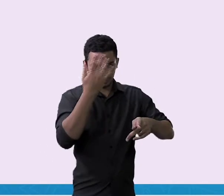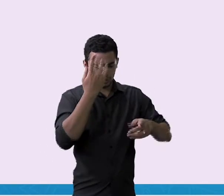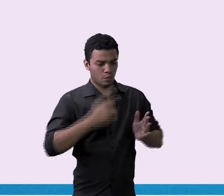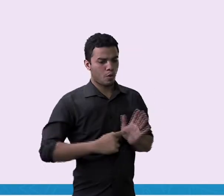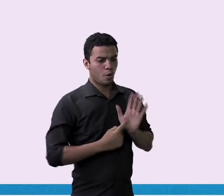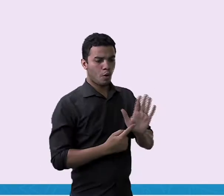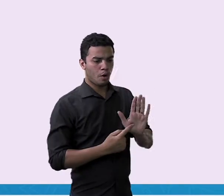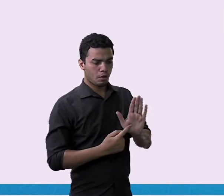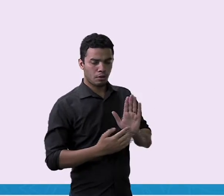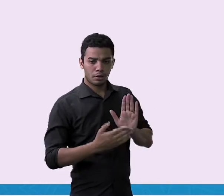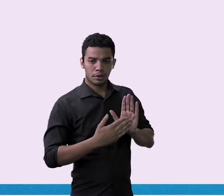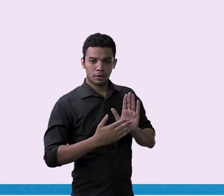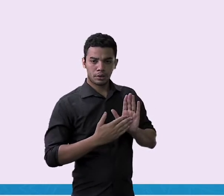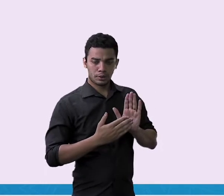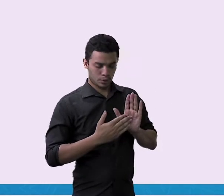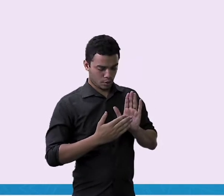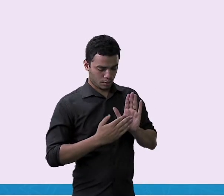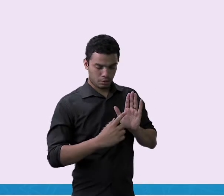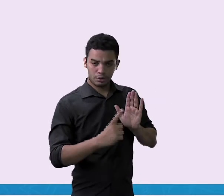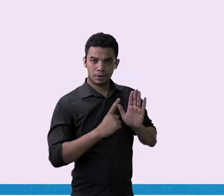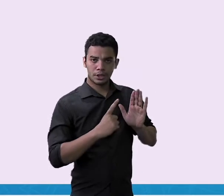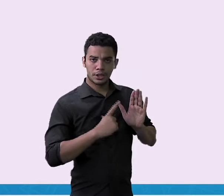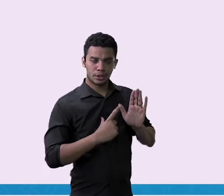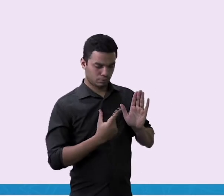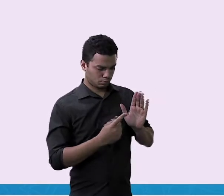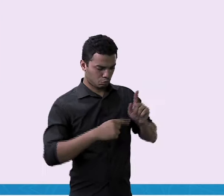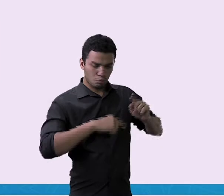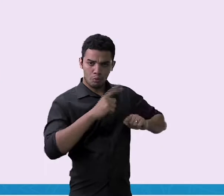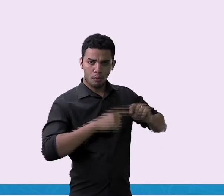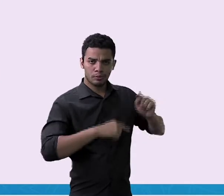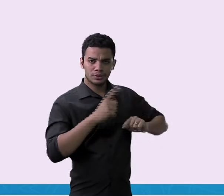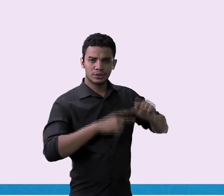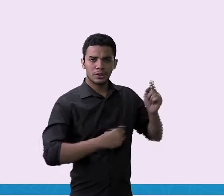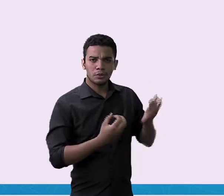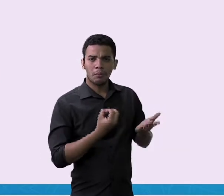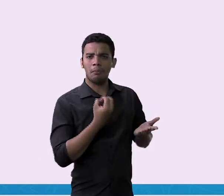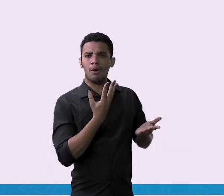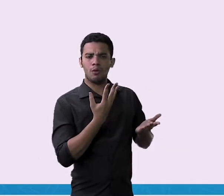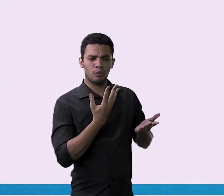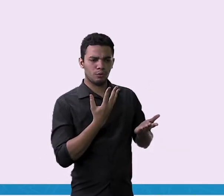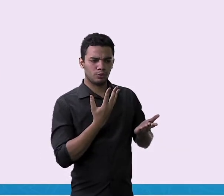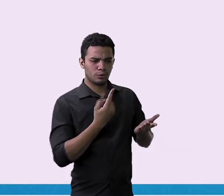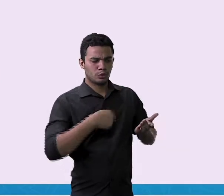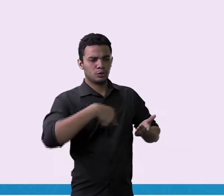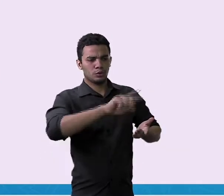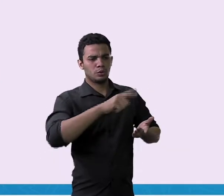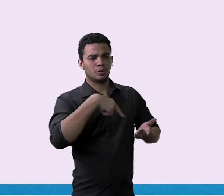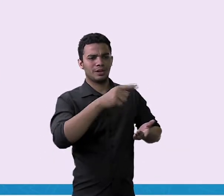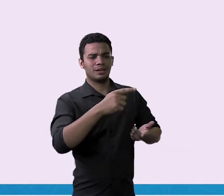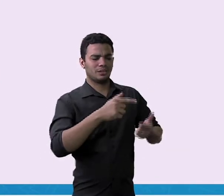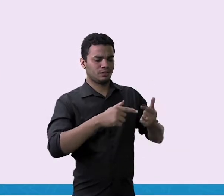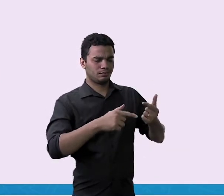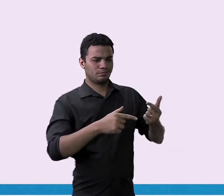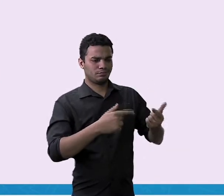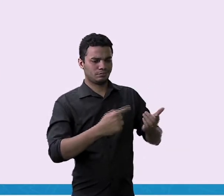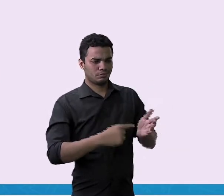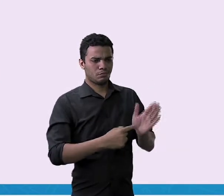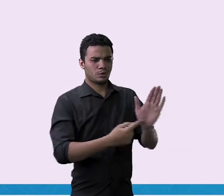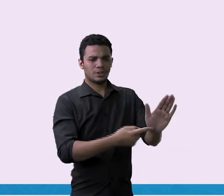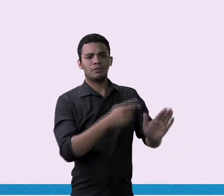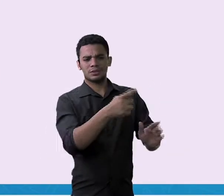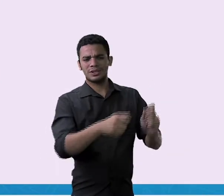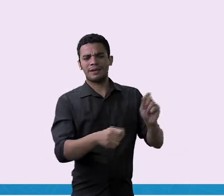produtos ou serviços. Então, professora, qual a finalidade do anúncio